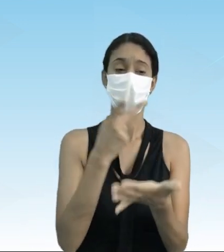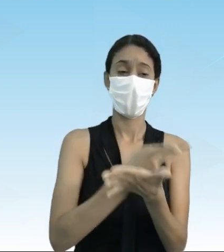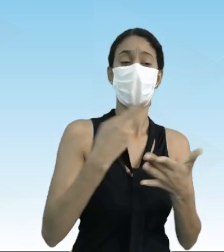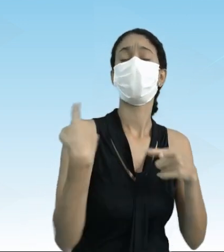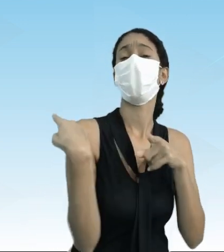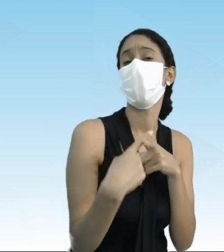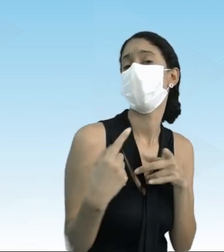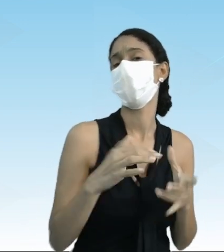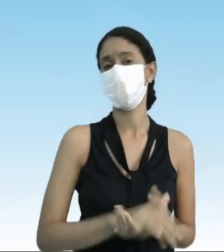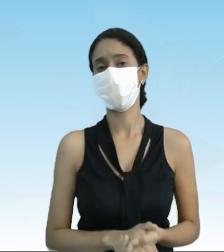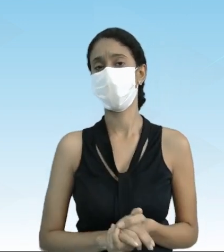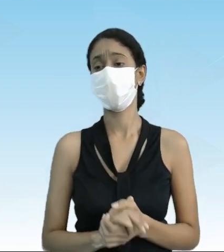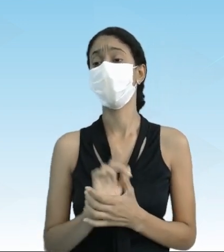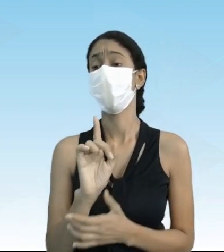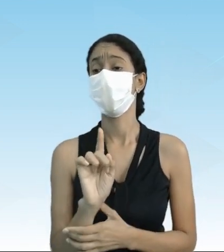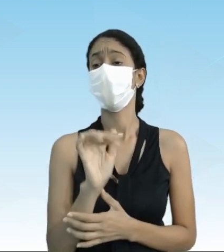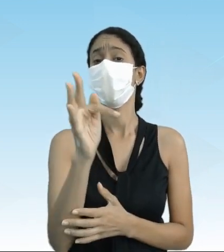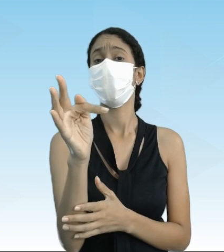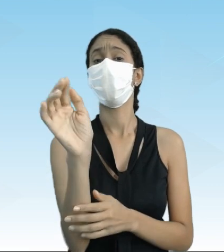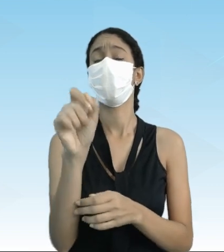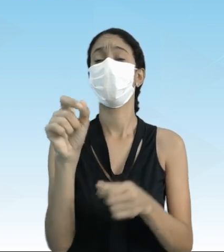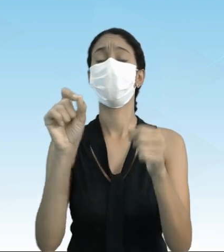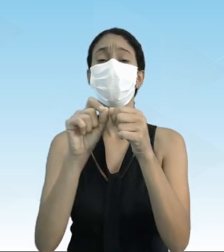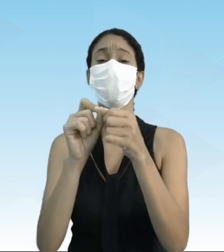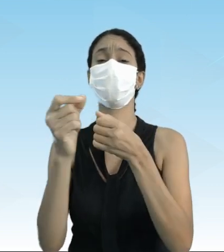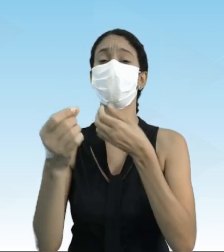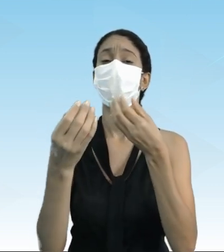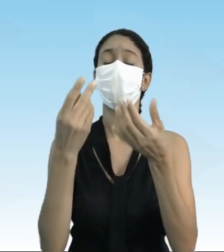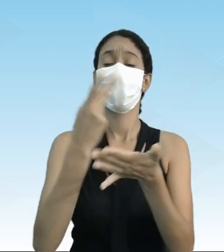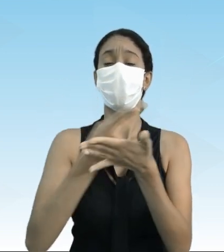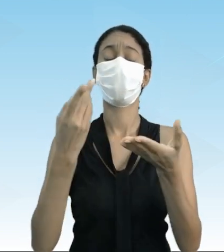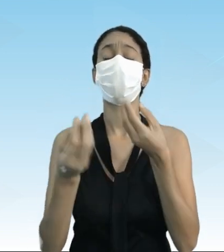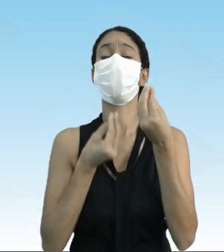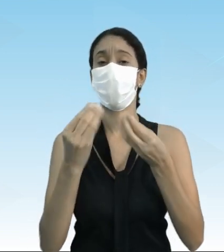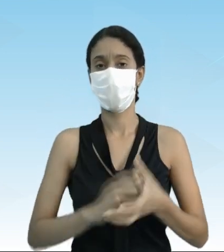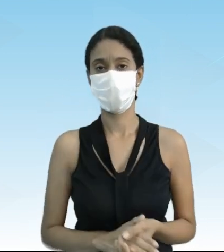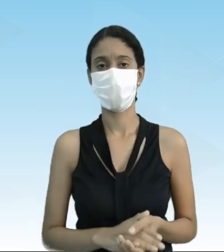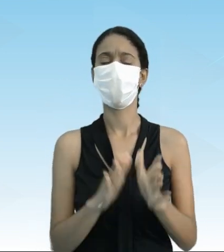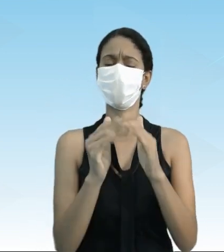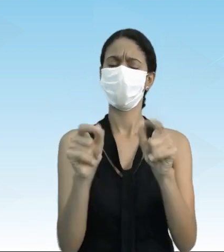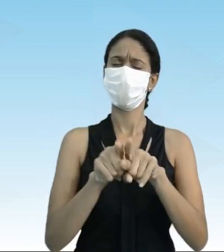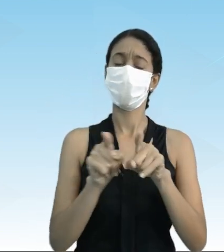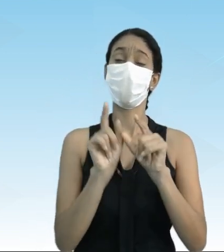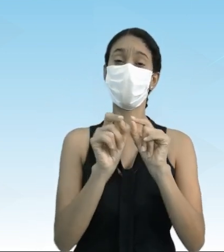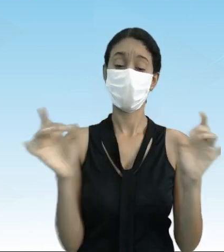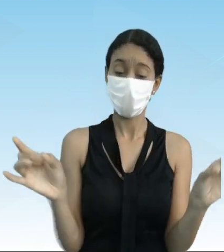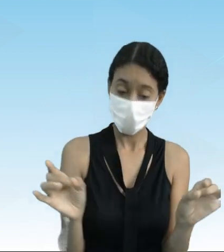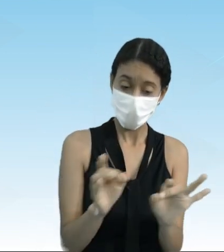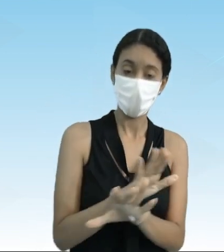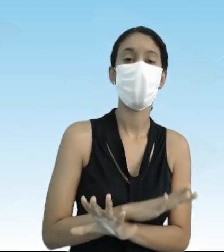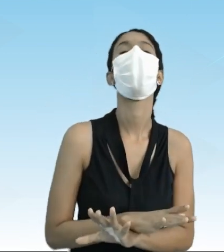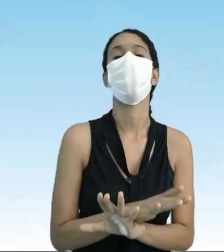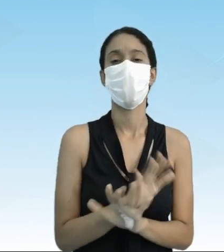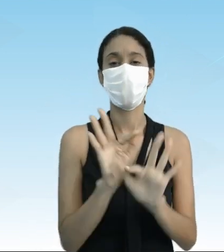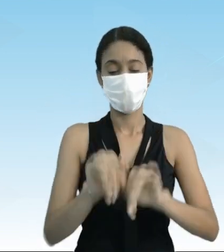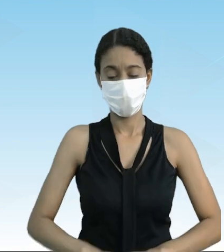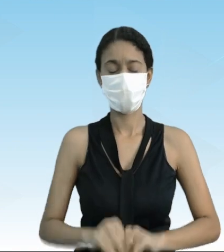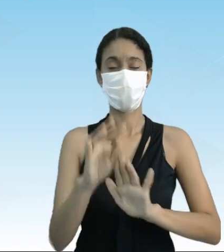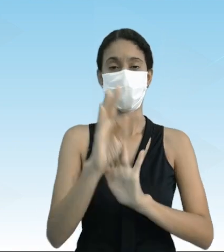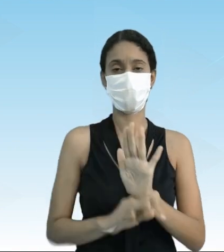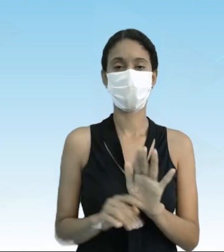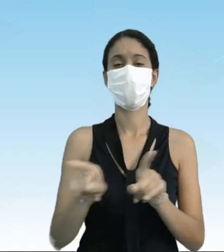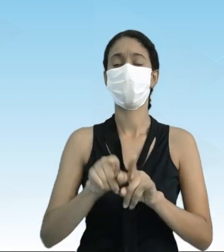as consequências, vai pedir o fechamento, a conclusão, vai pedir os referenciais teóricos. O que